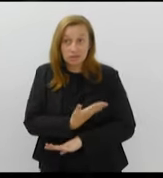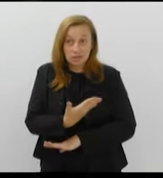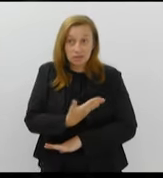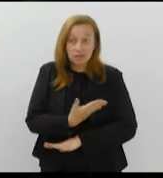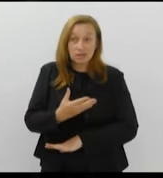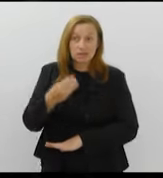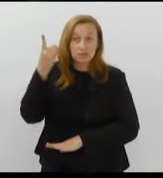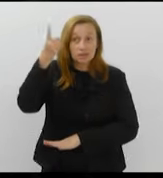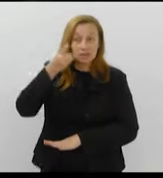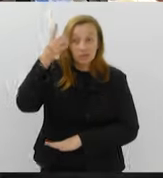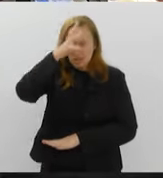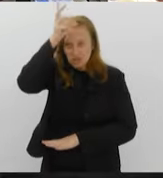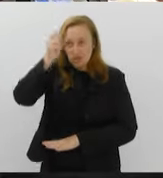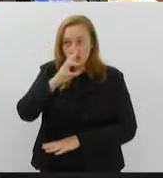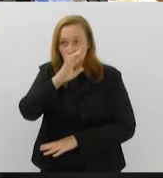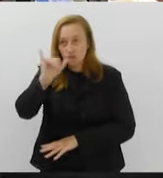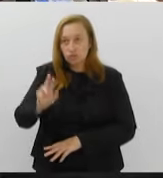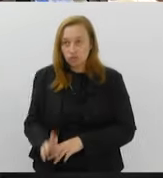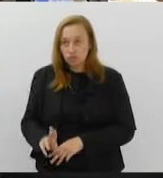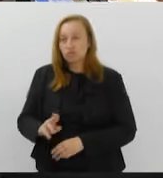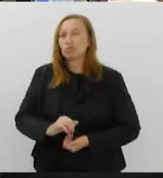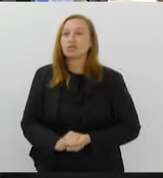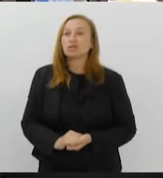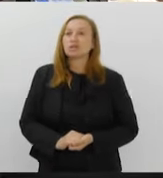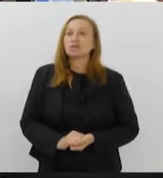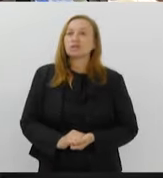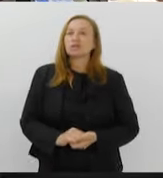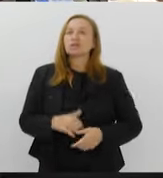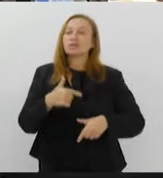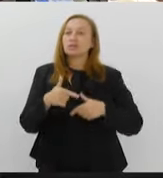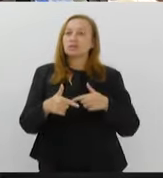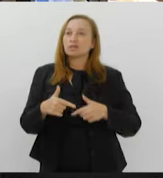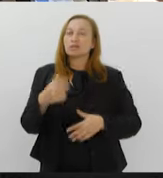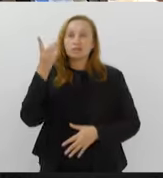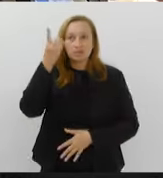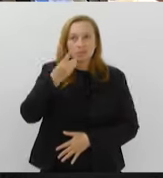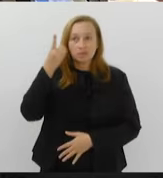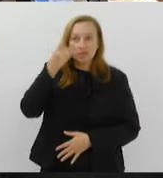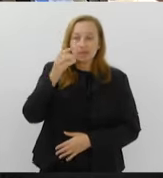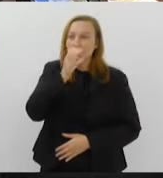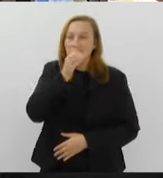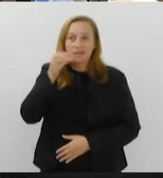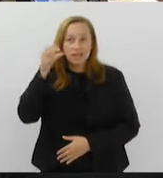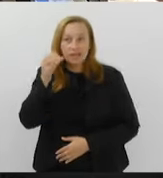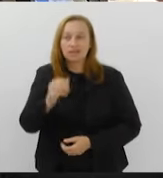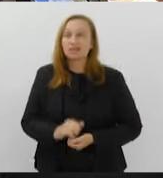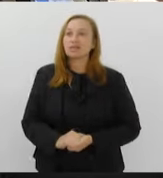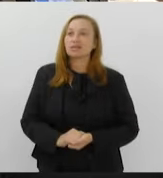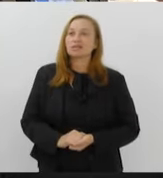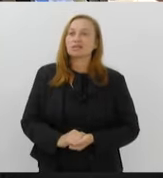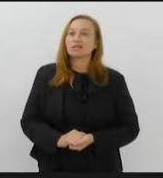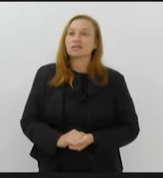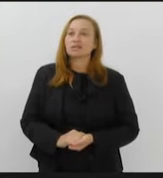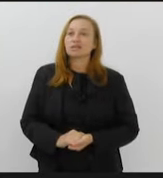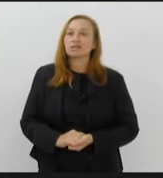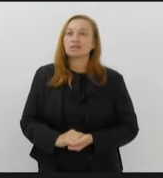Ju. A deputada que exerce o mandato com excelência, que é a deputada Célia Jordão.